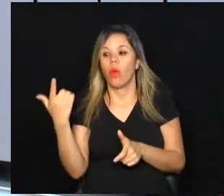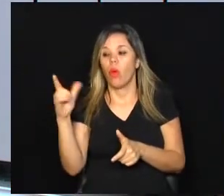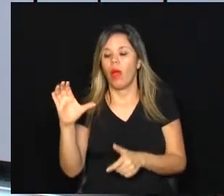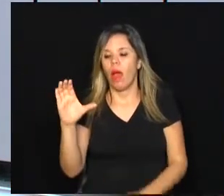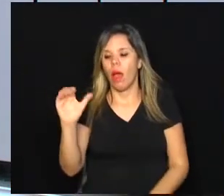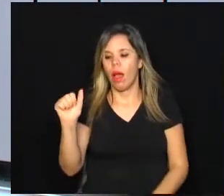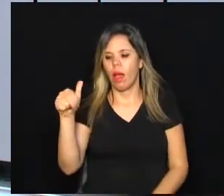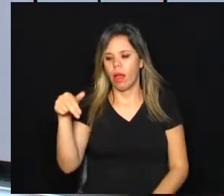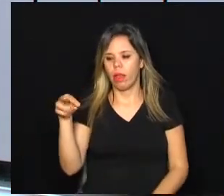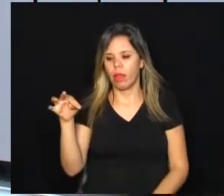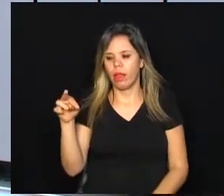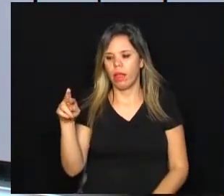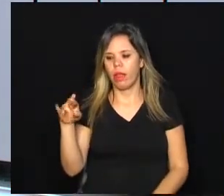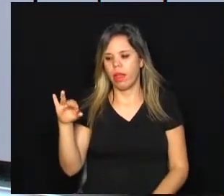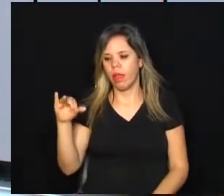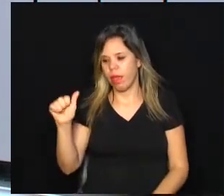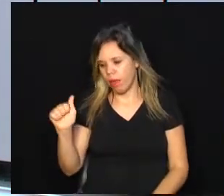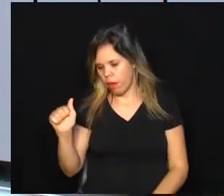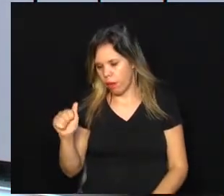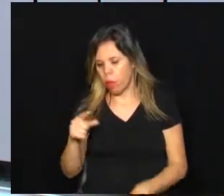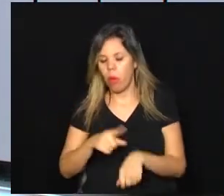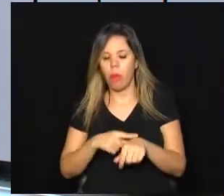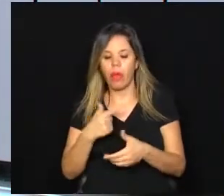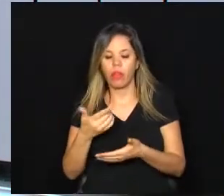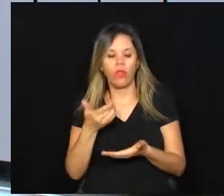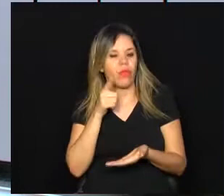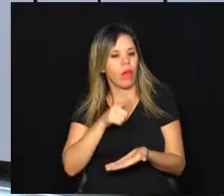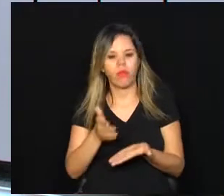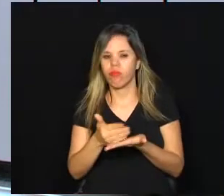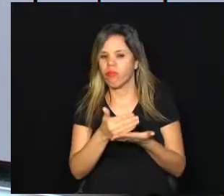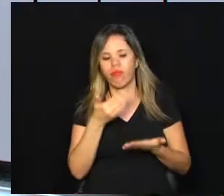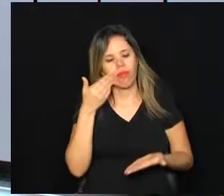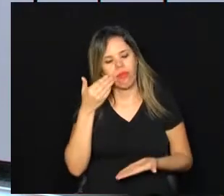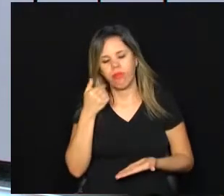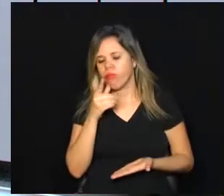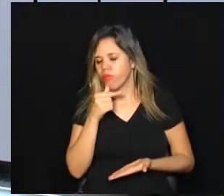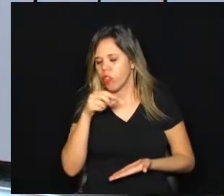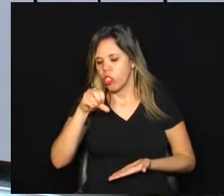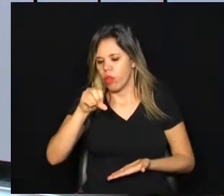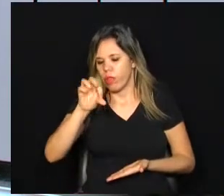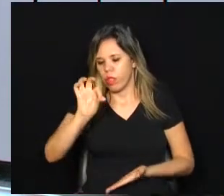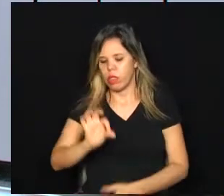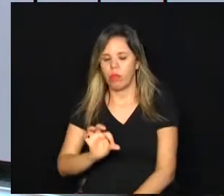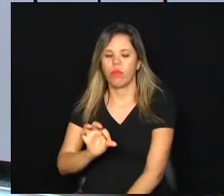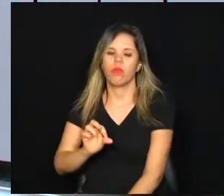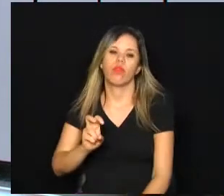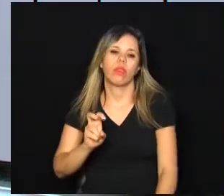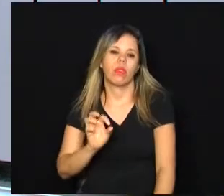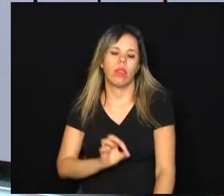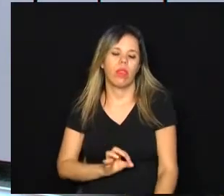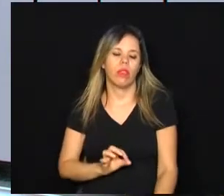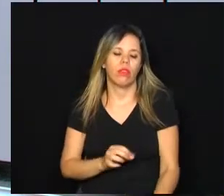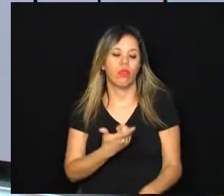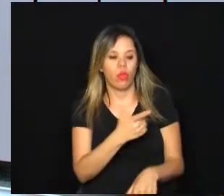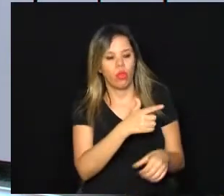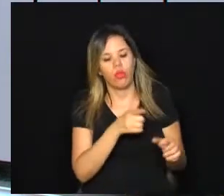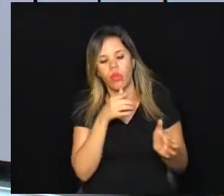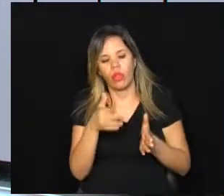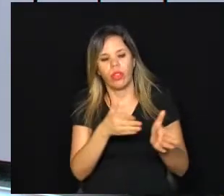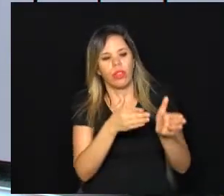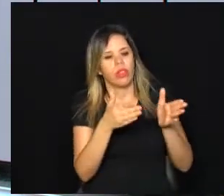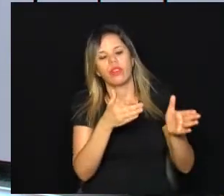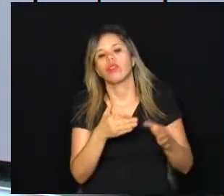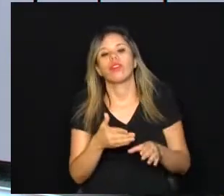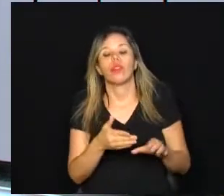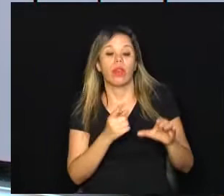pode chegar um momento que não vai ter água para a gente captar. 95% é o do Atibaia, 5% do